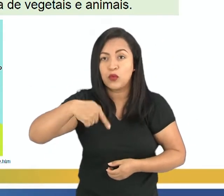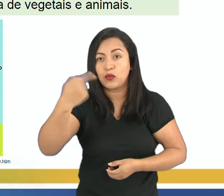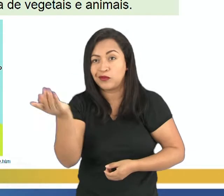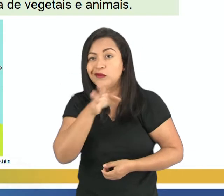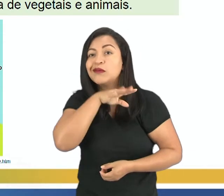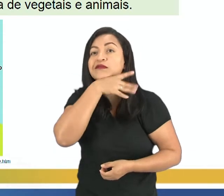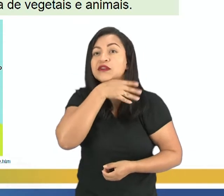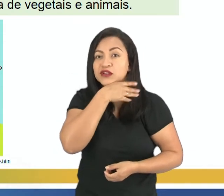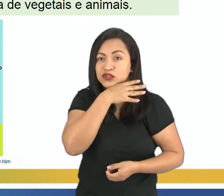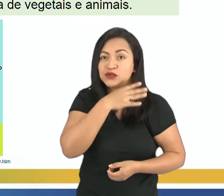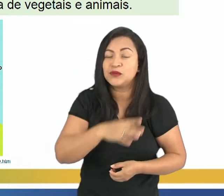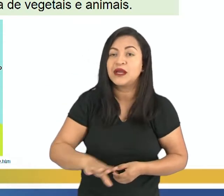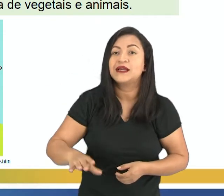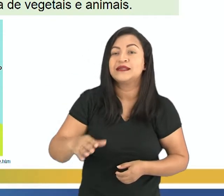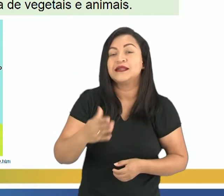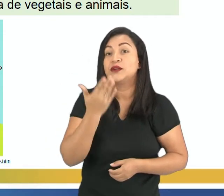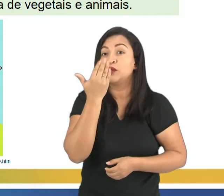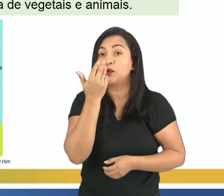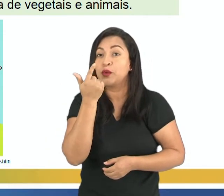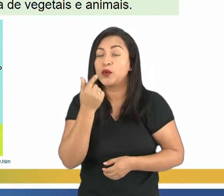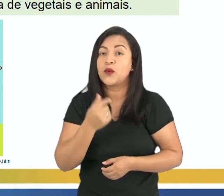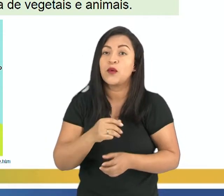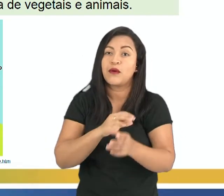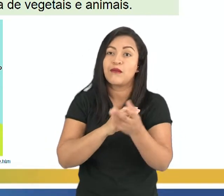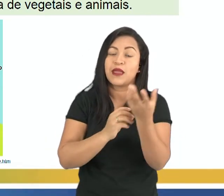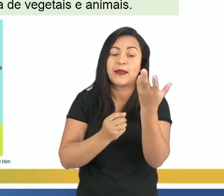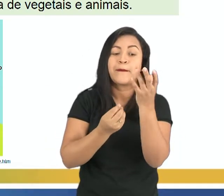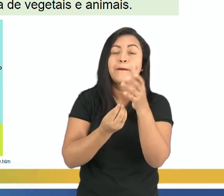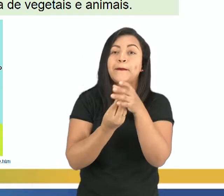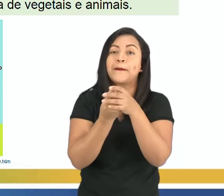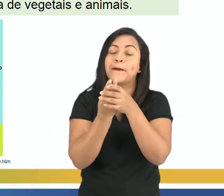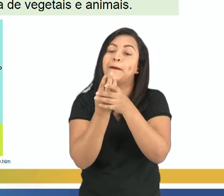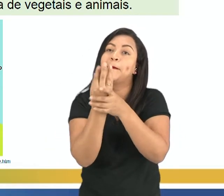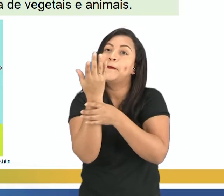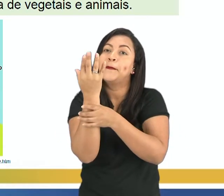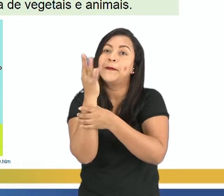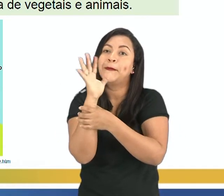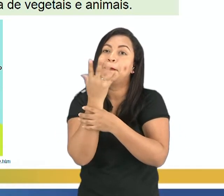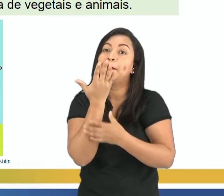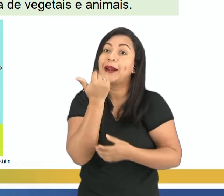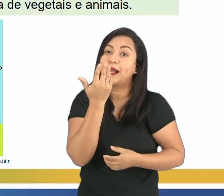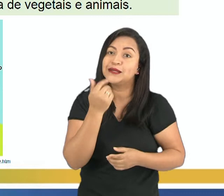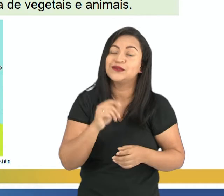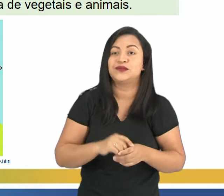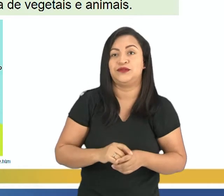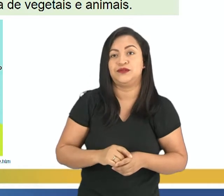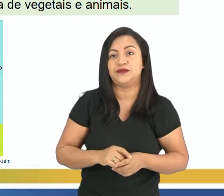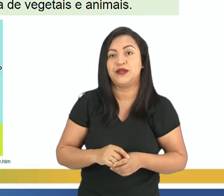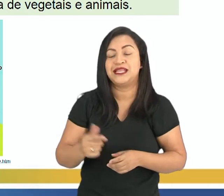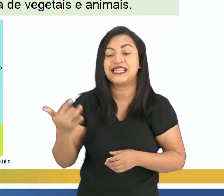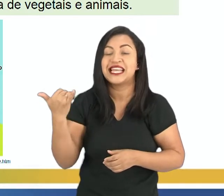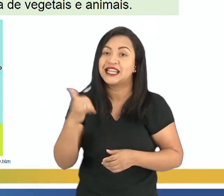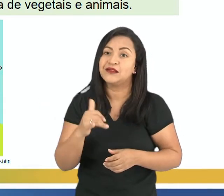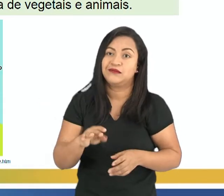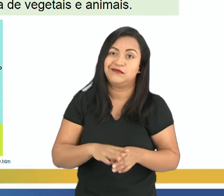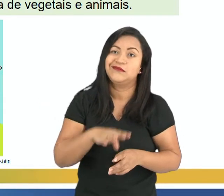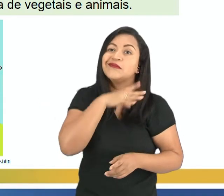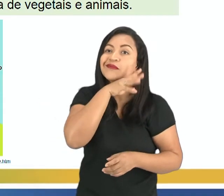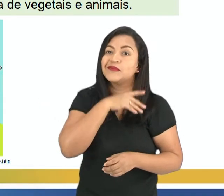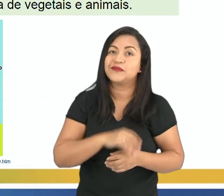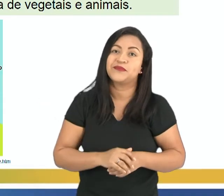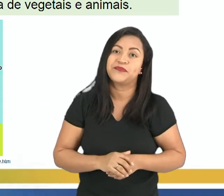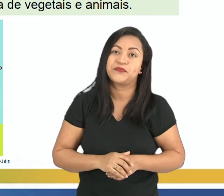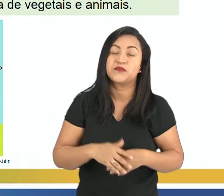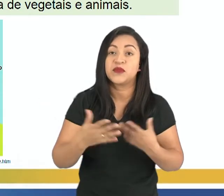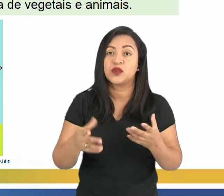se alimentado de plantas, eles vão adquirindo a energia desses animais. E o oxigênio liberado